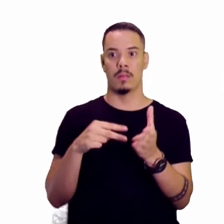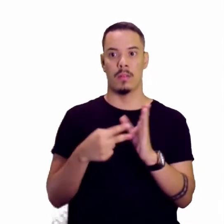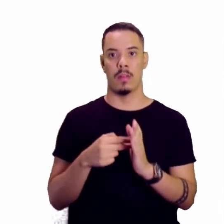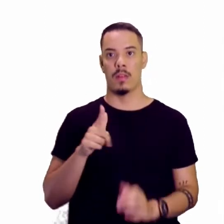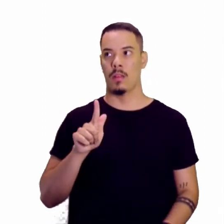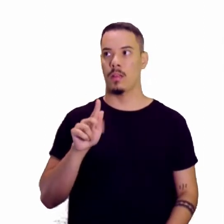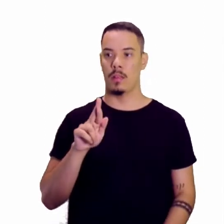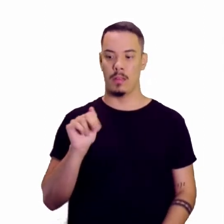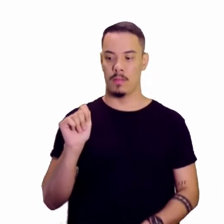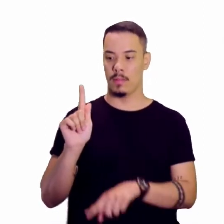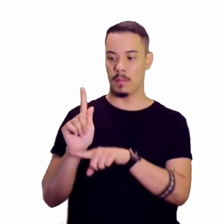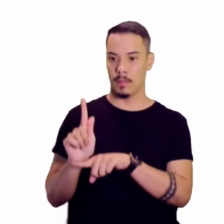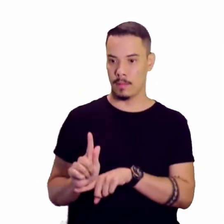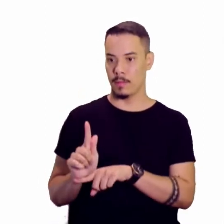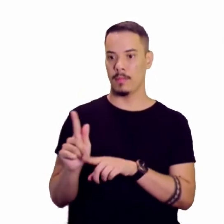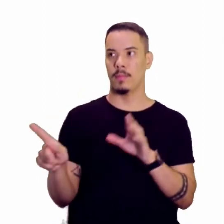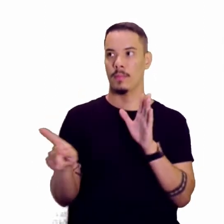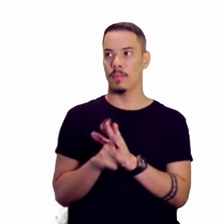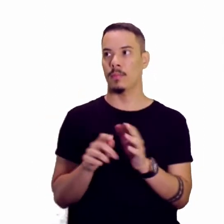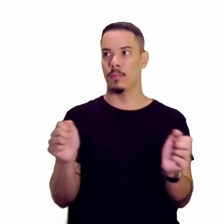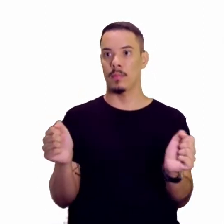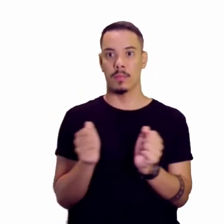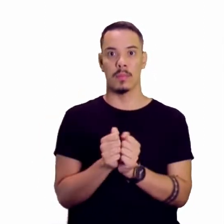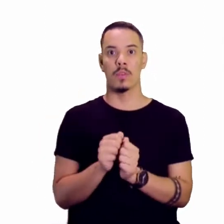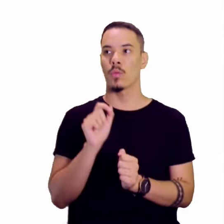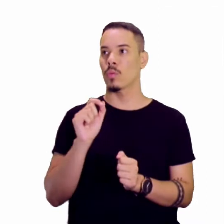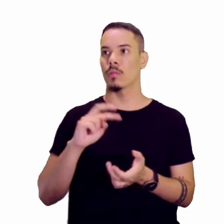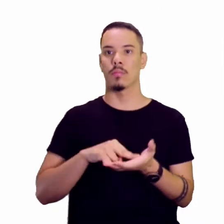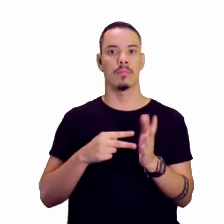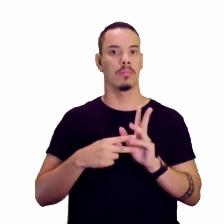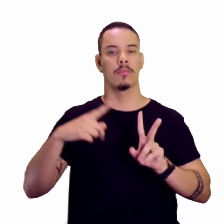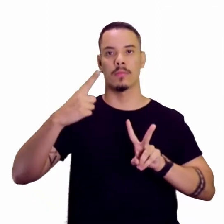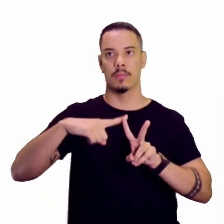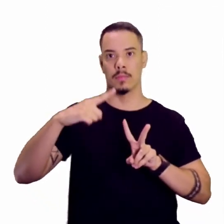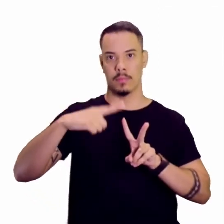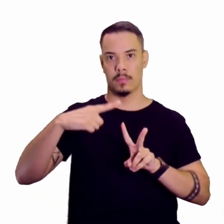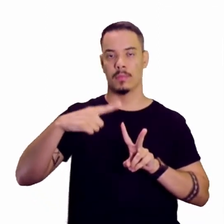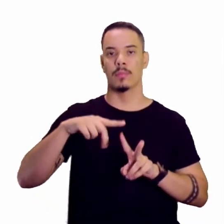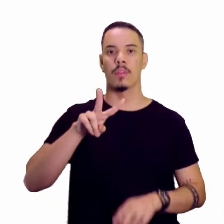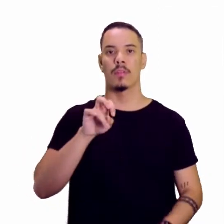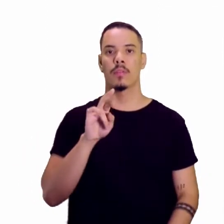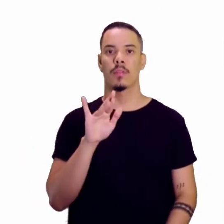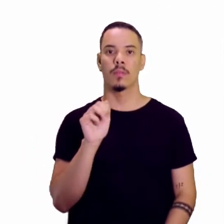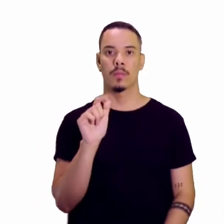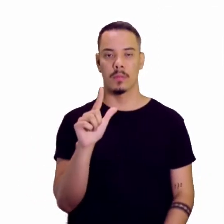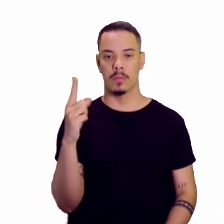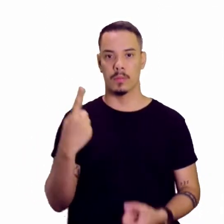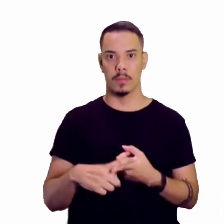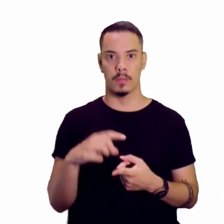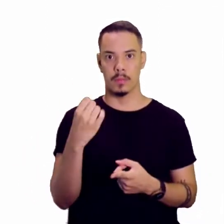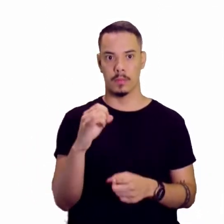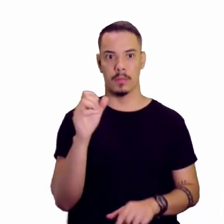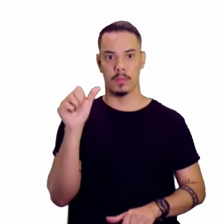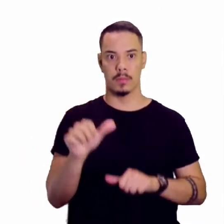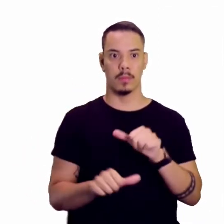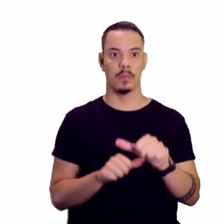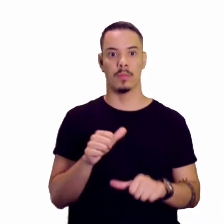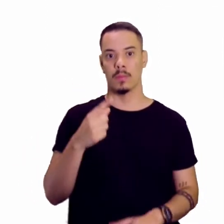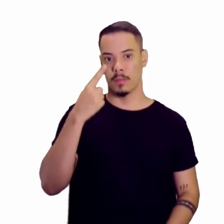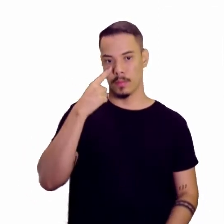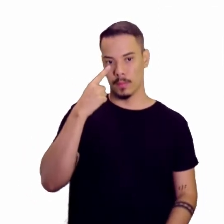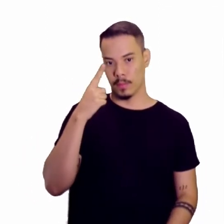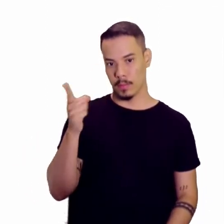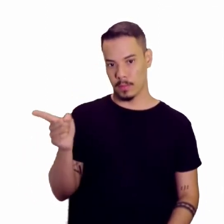né? Então... E é por isso que é uma grandeza vetorial. Isso, vetorial. Exatamente. É porque se mudar, mudou... Olha lá.